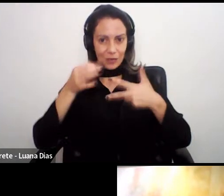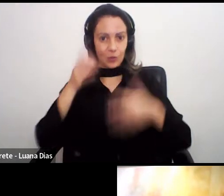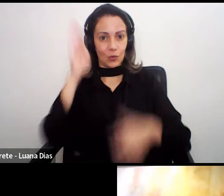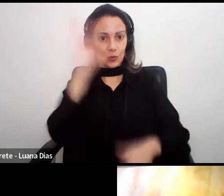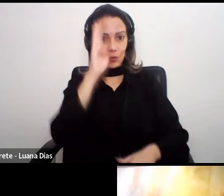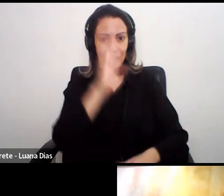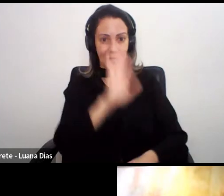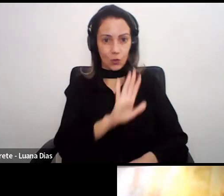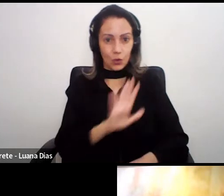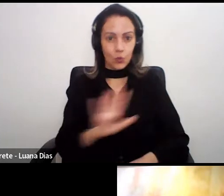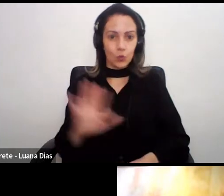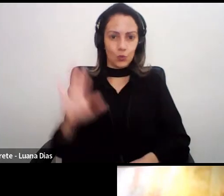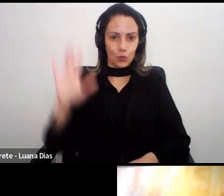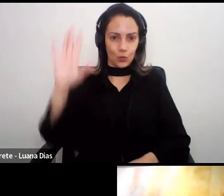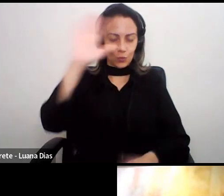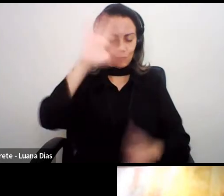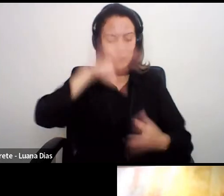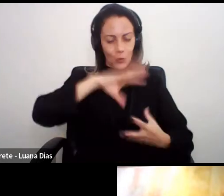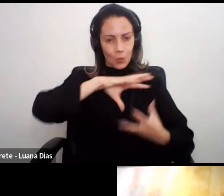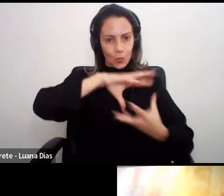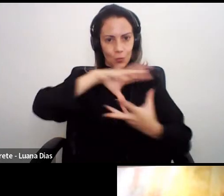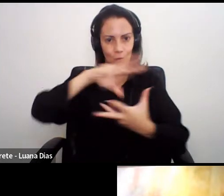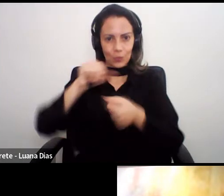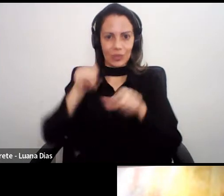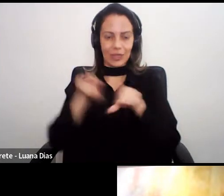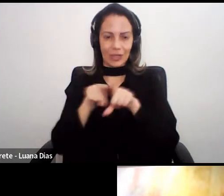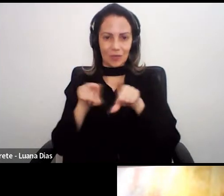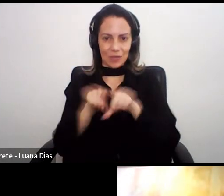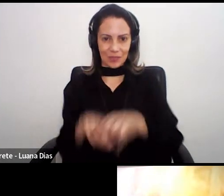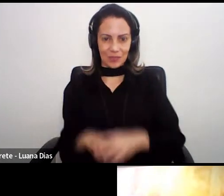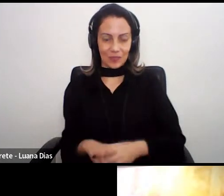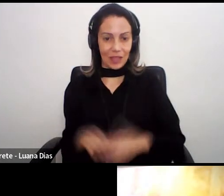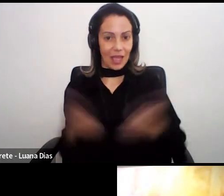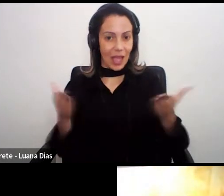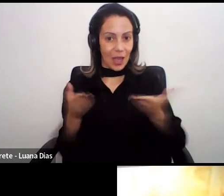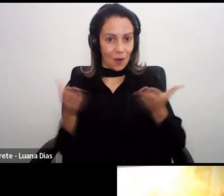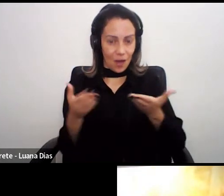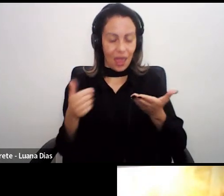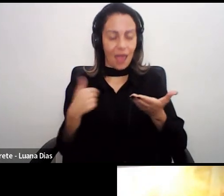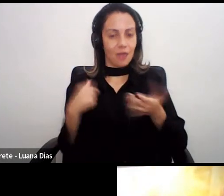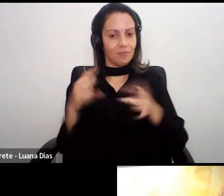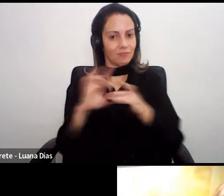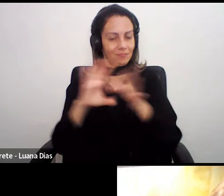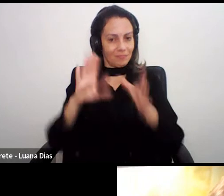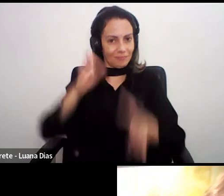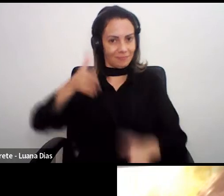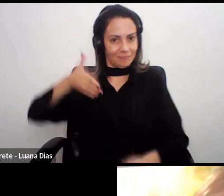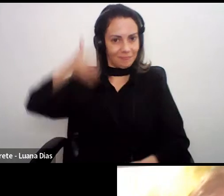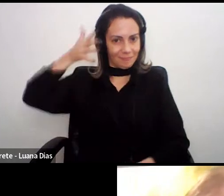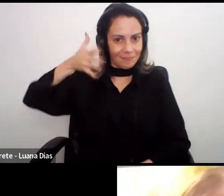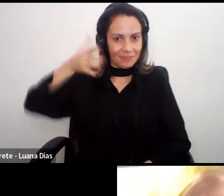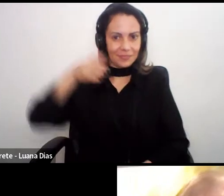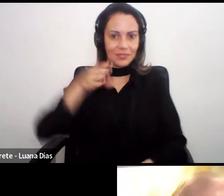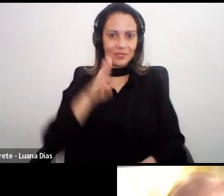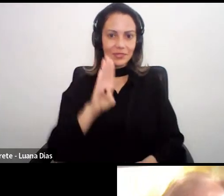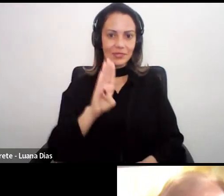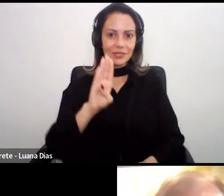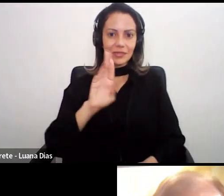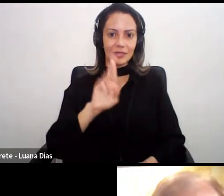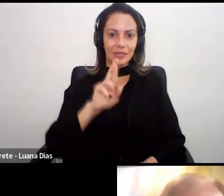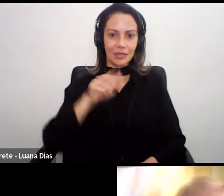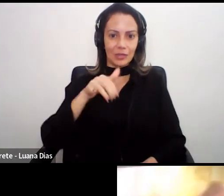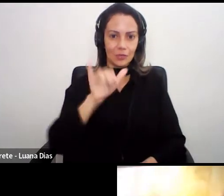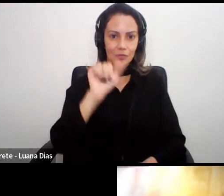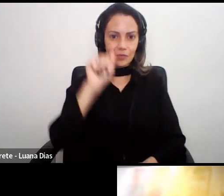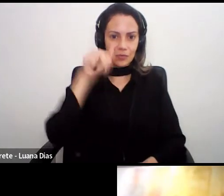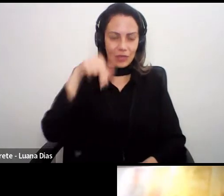vou dar, em primeiro lugar, a palavra ao professor Brian Garth para uma saudação,